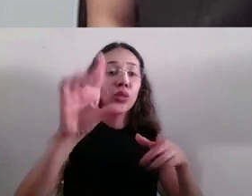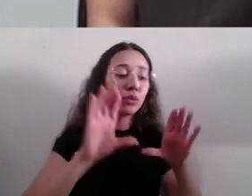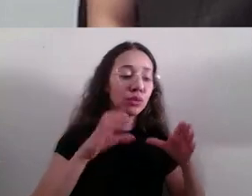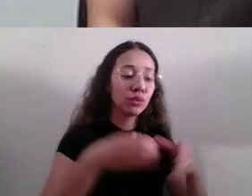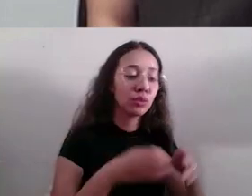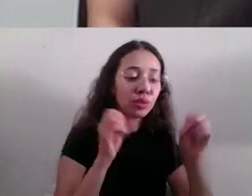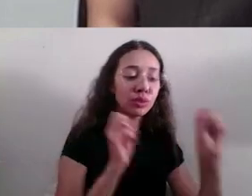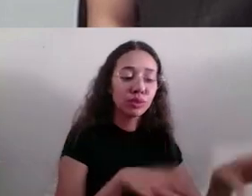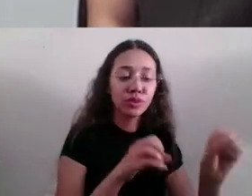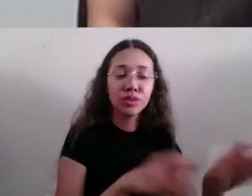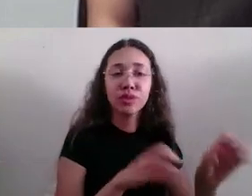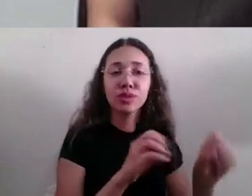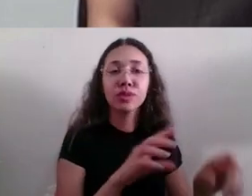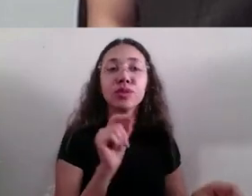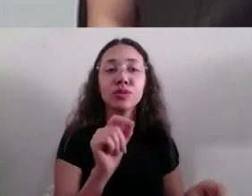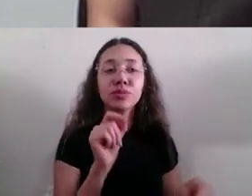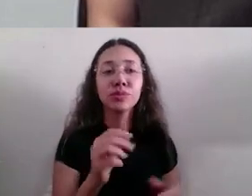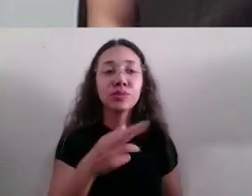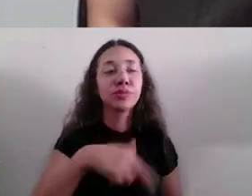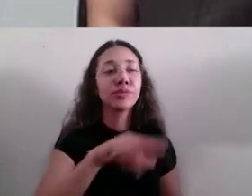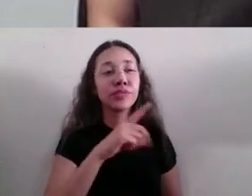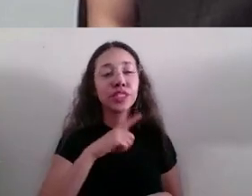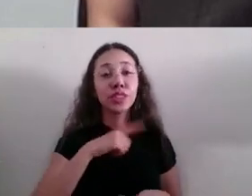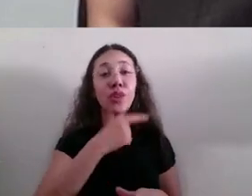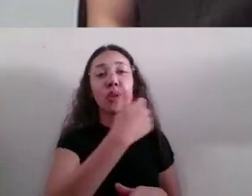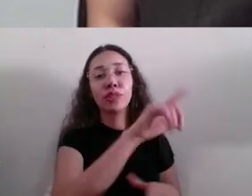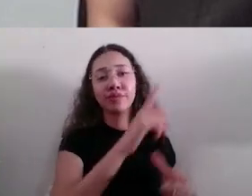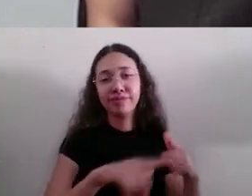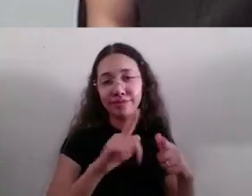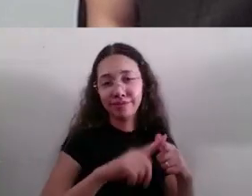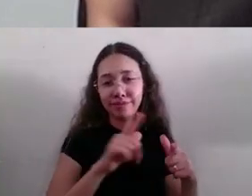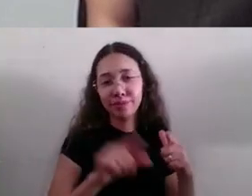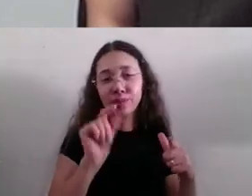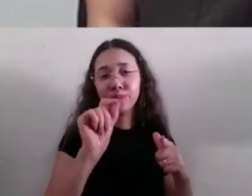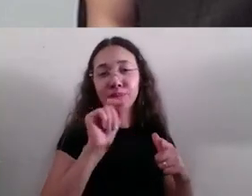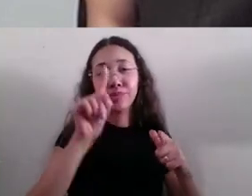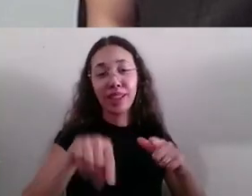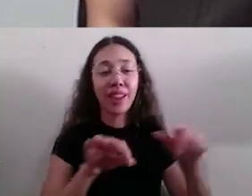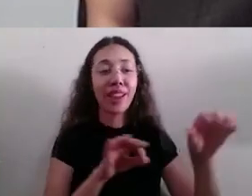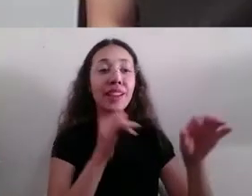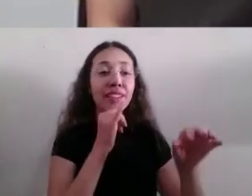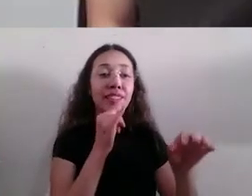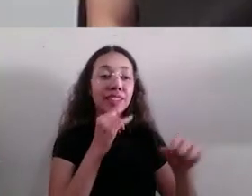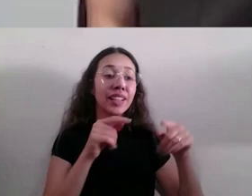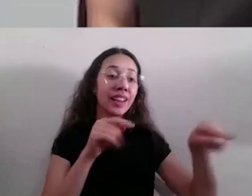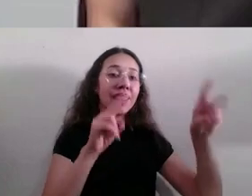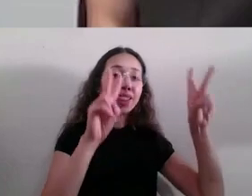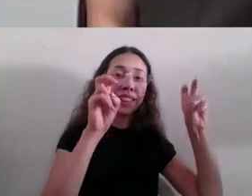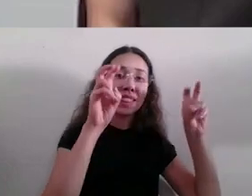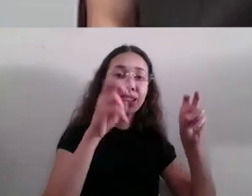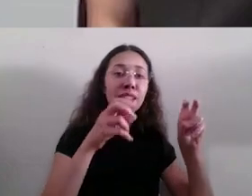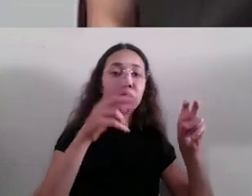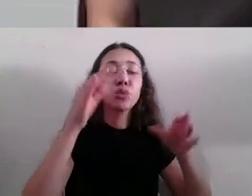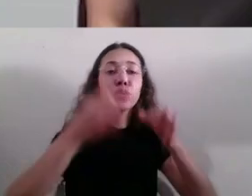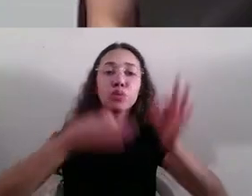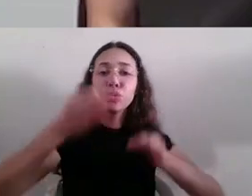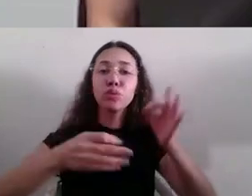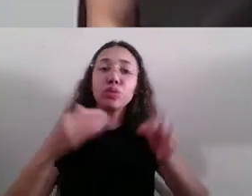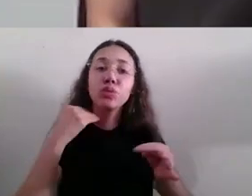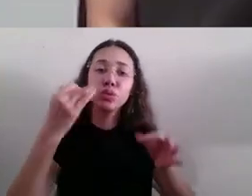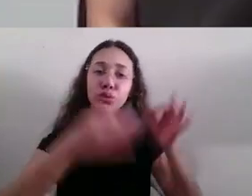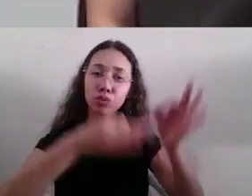ainda um outro problema, que era conseguir adequar a pauta de audiência dos juízes que estavam designados, que todos